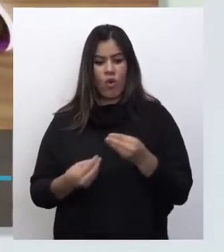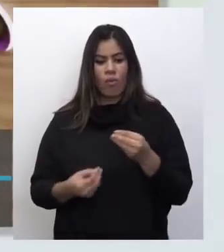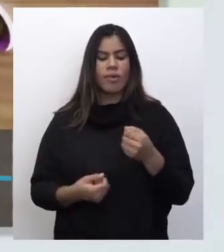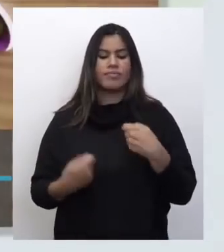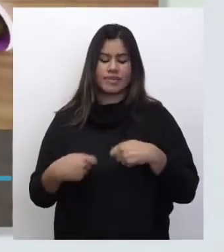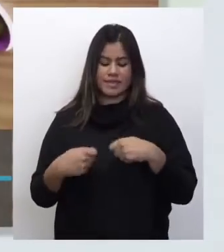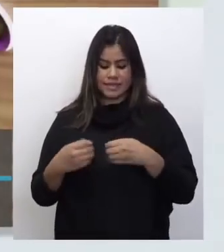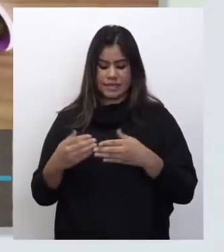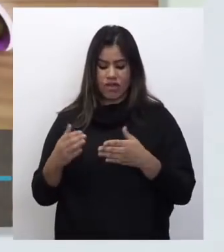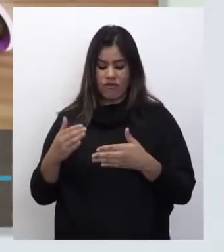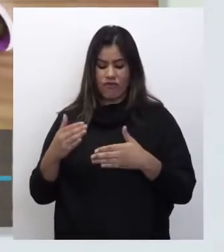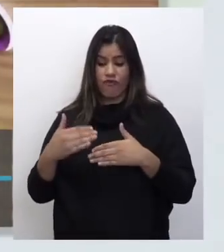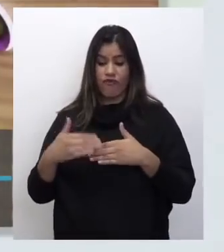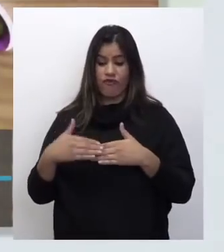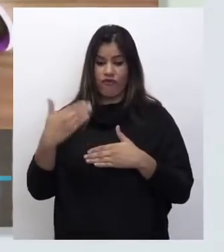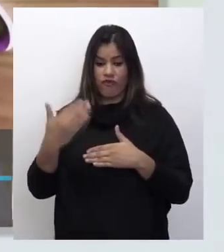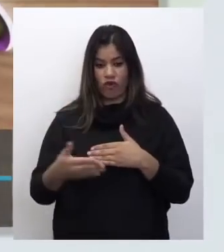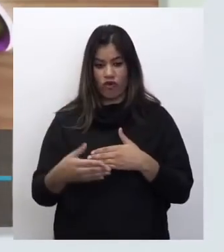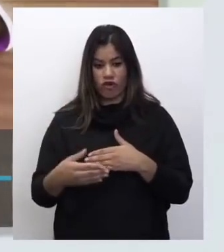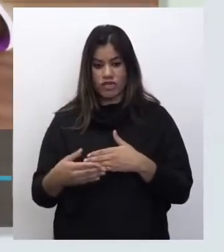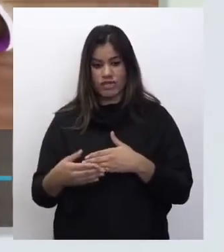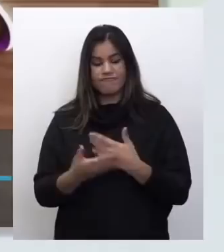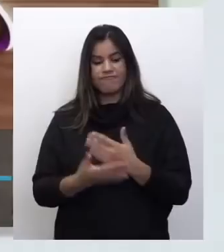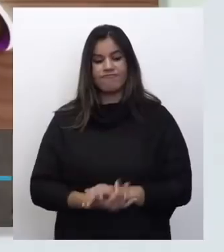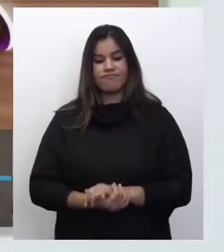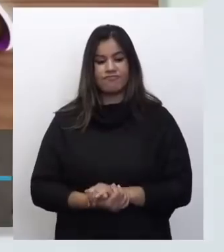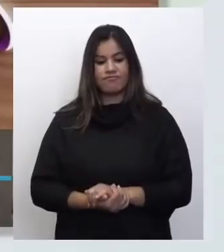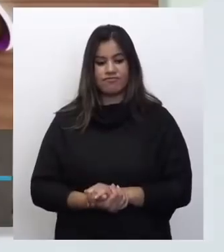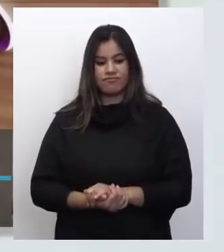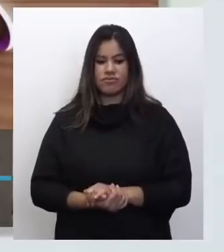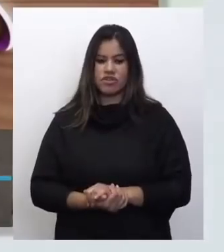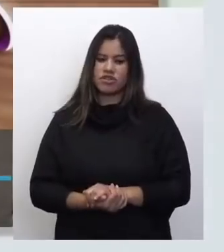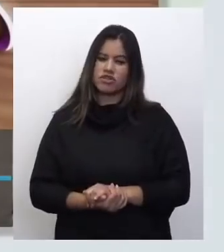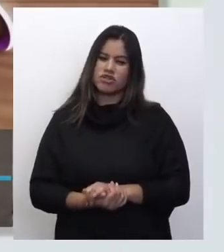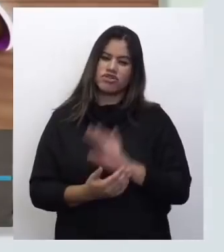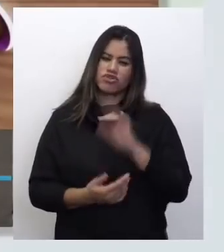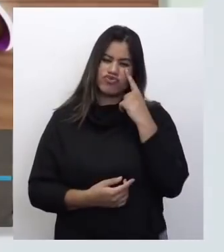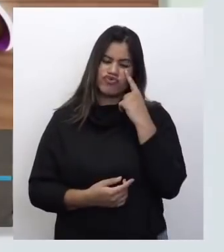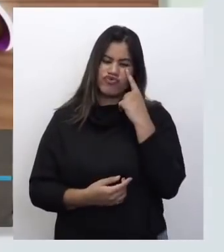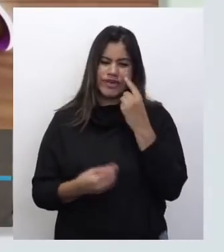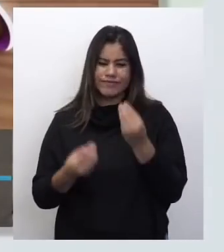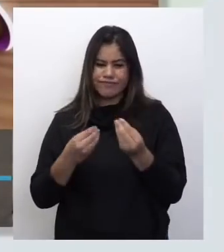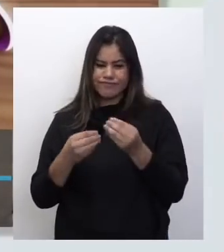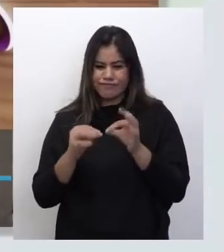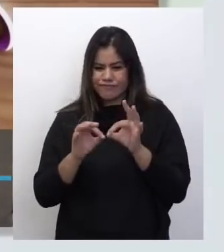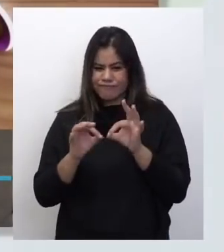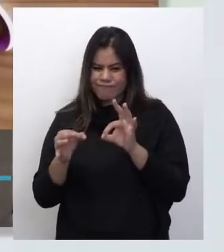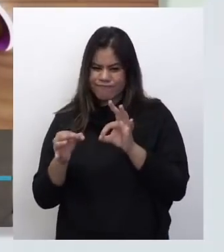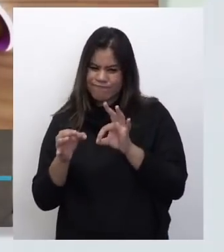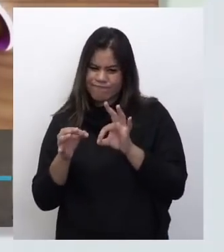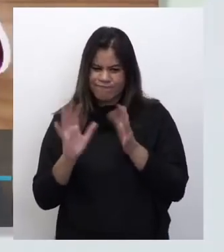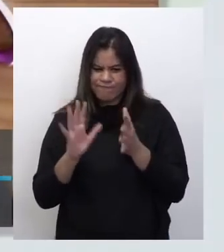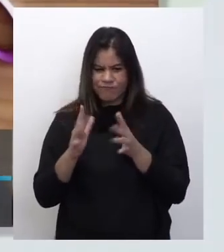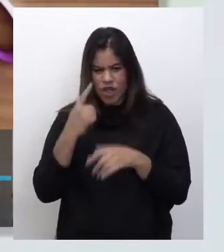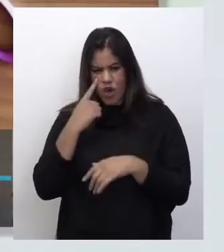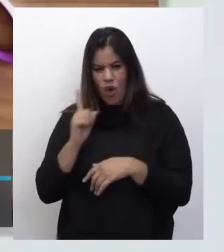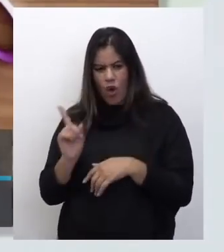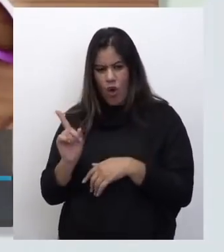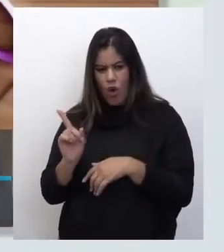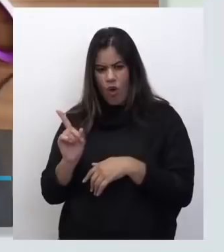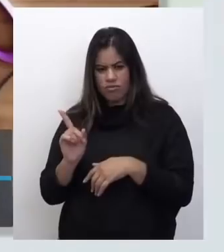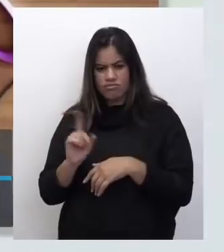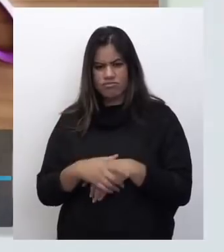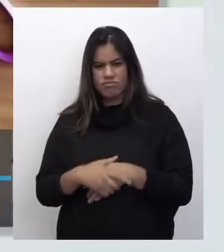fora. Então, deixa eu ver, mas não vá muito para fora. Então, acho que eu vou colocar assim. Então, eu